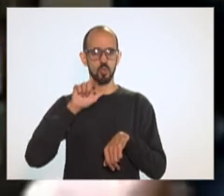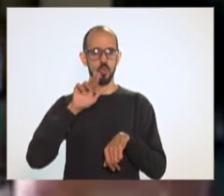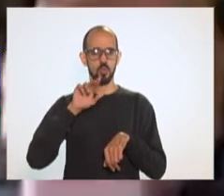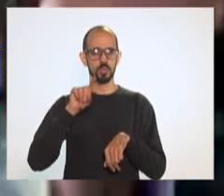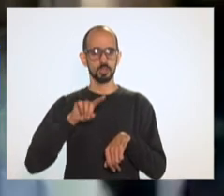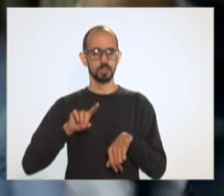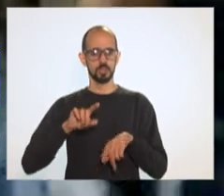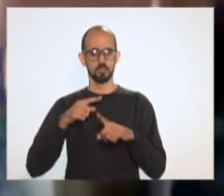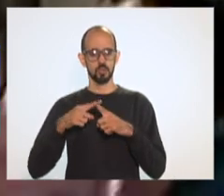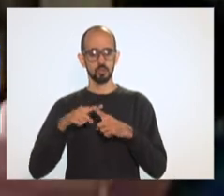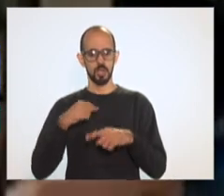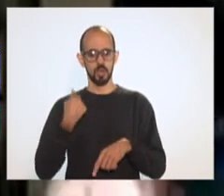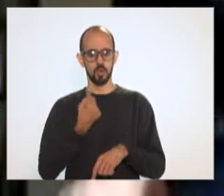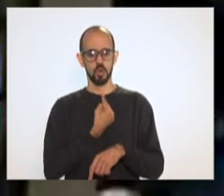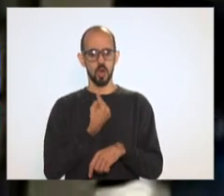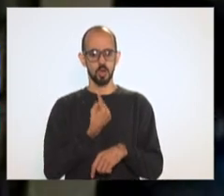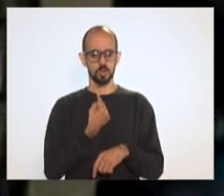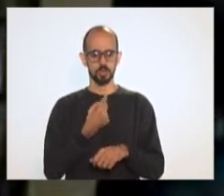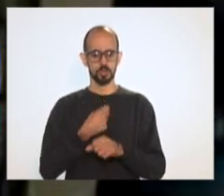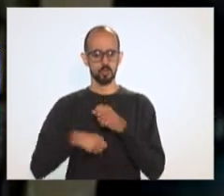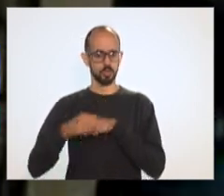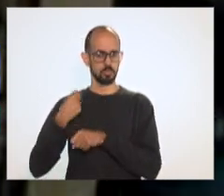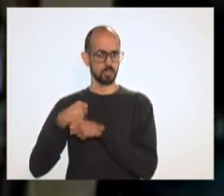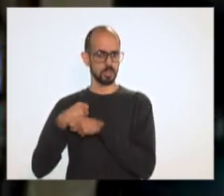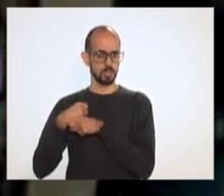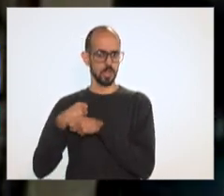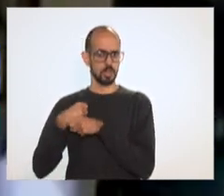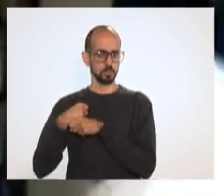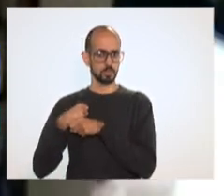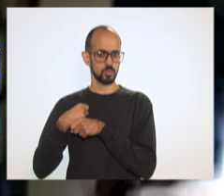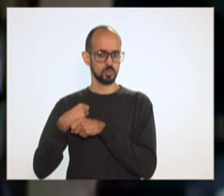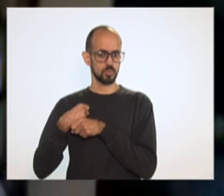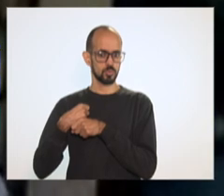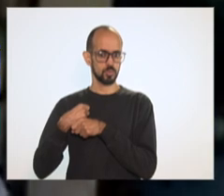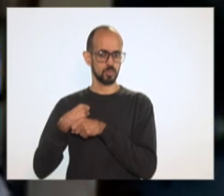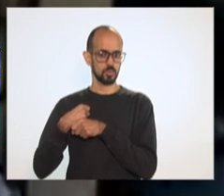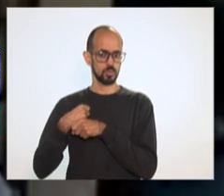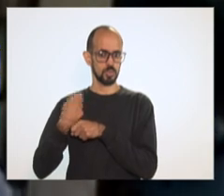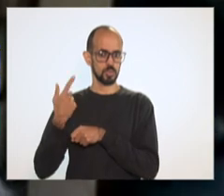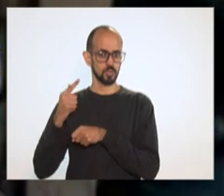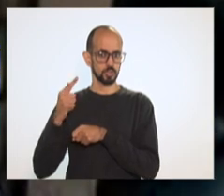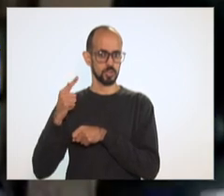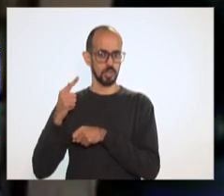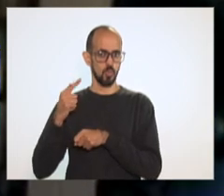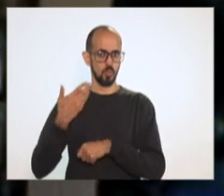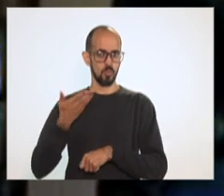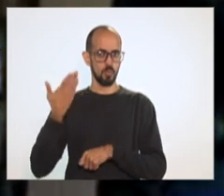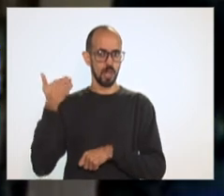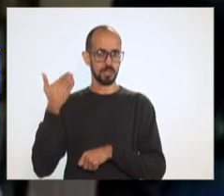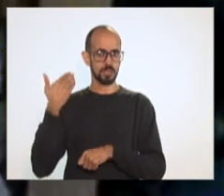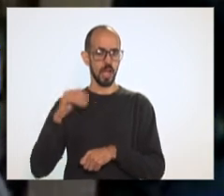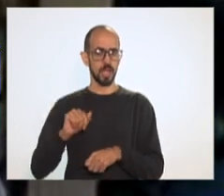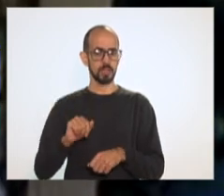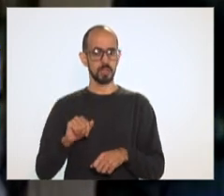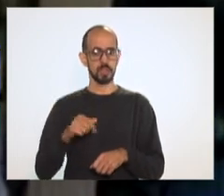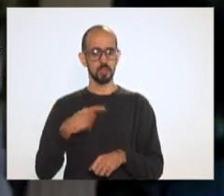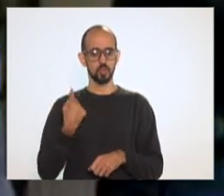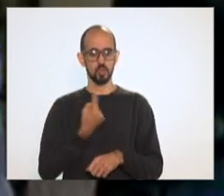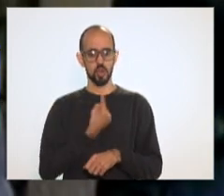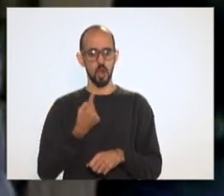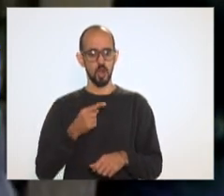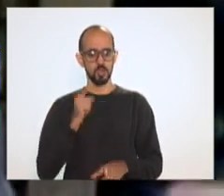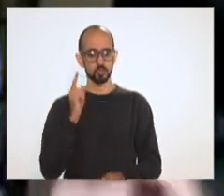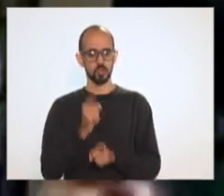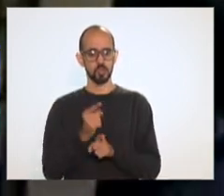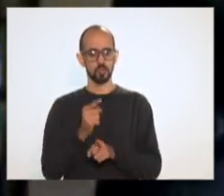nós o ano passado na gestão passada inclusive nós discutimos ao discutir o fundo